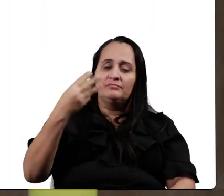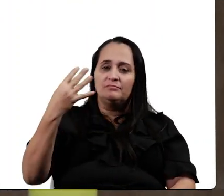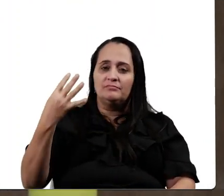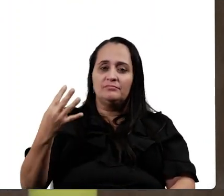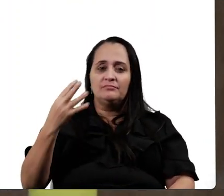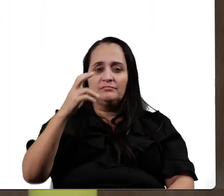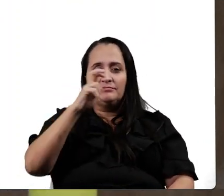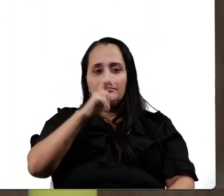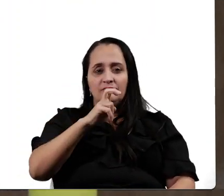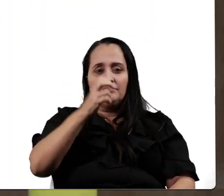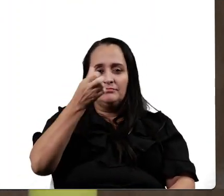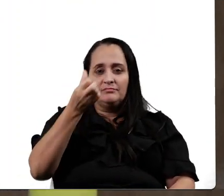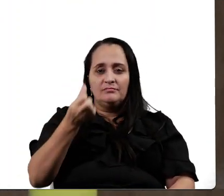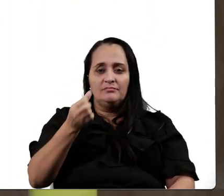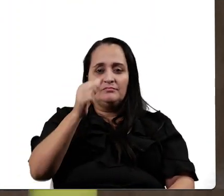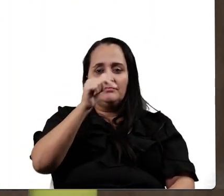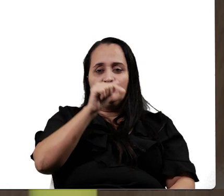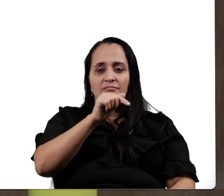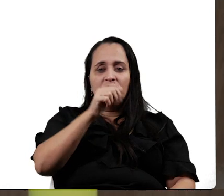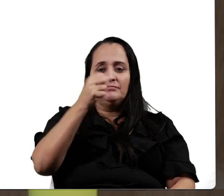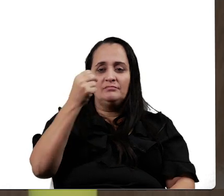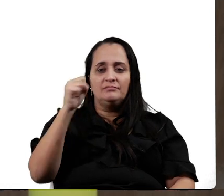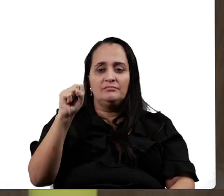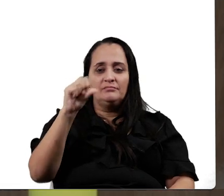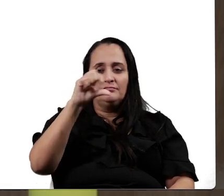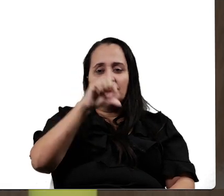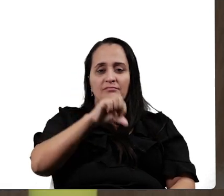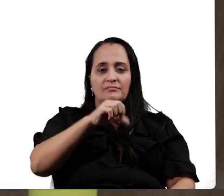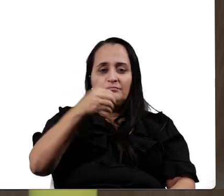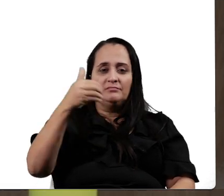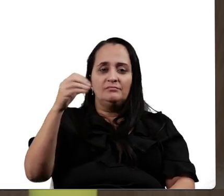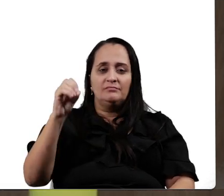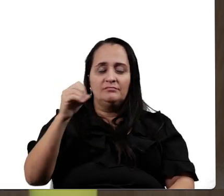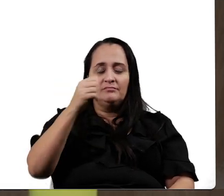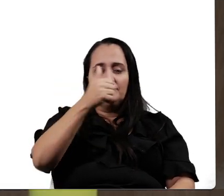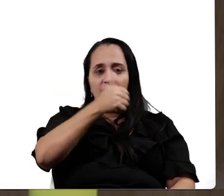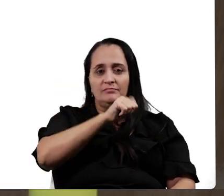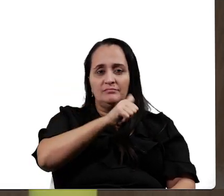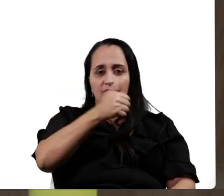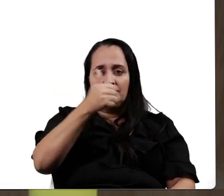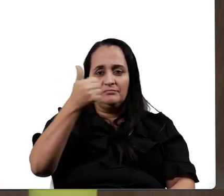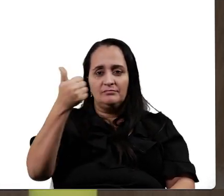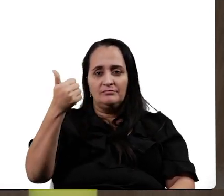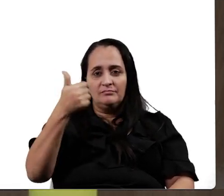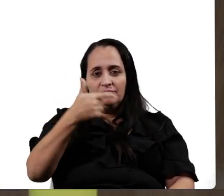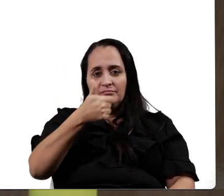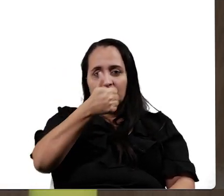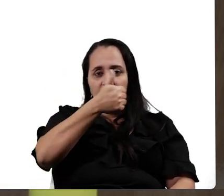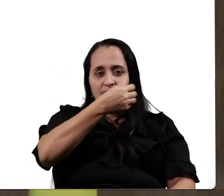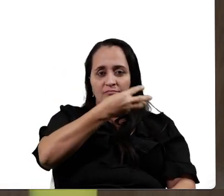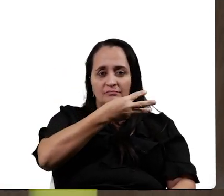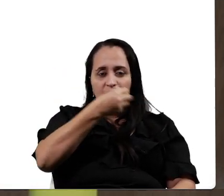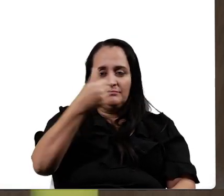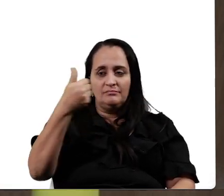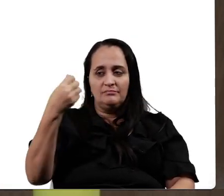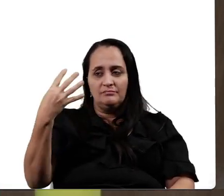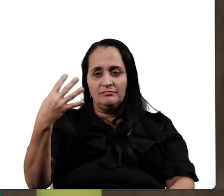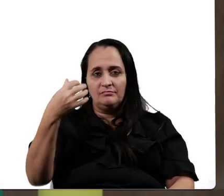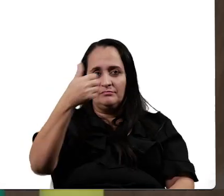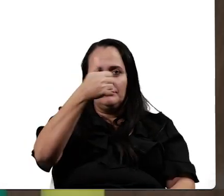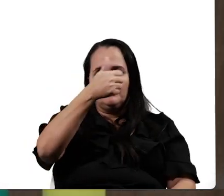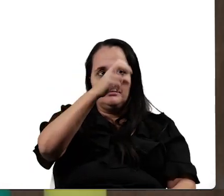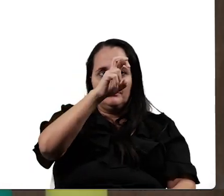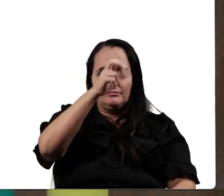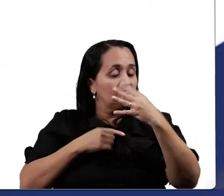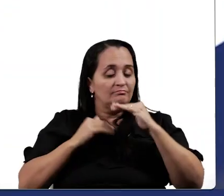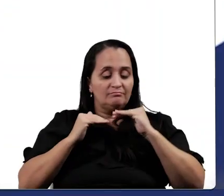4 5 6 7 8 9 10 11 12 13 14 15